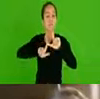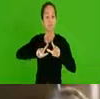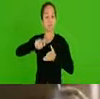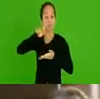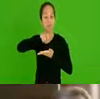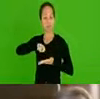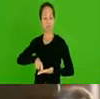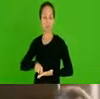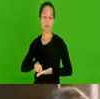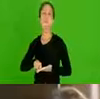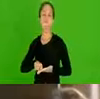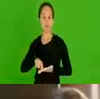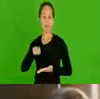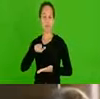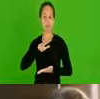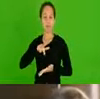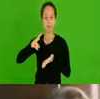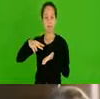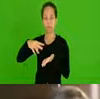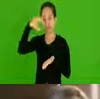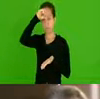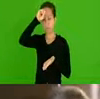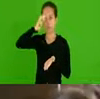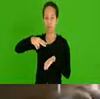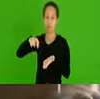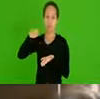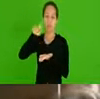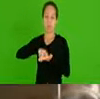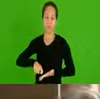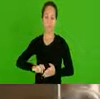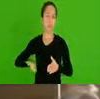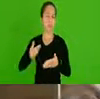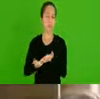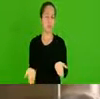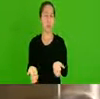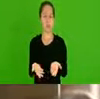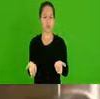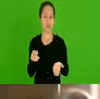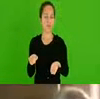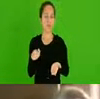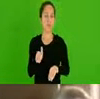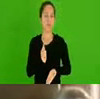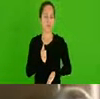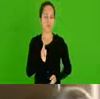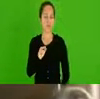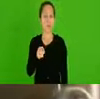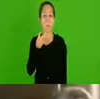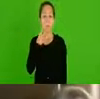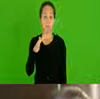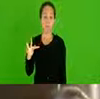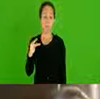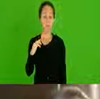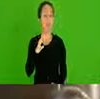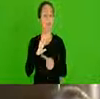poderem aprender a ler e escrever. Então, hoje nós sabemos que não é à toa que o Paulo Freire fala assim que a leitura do